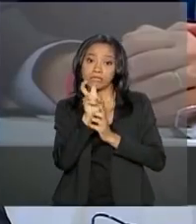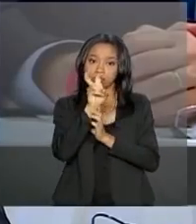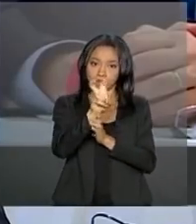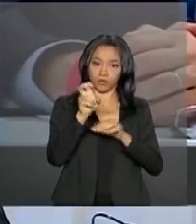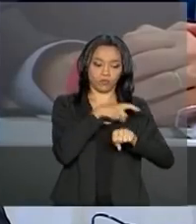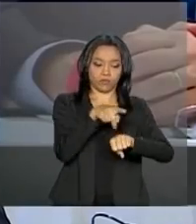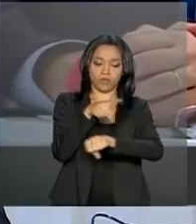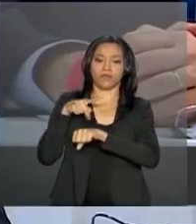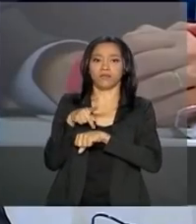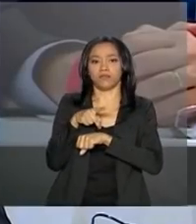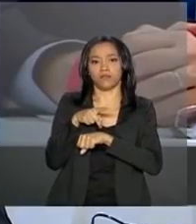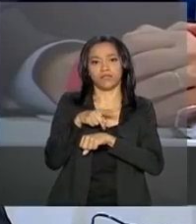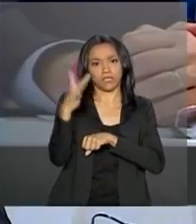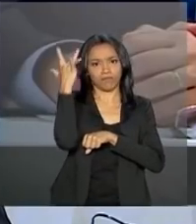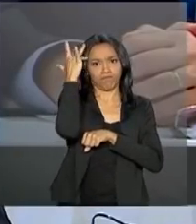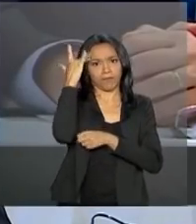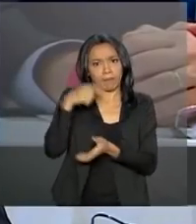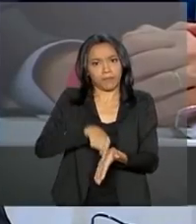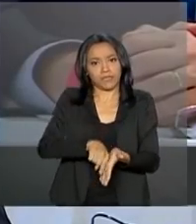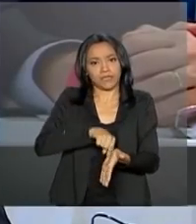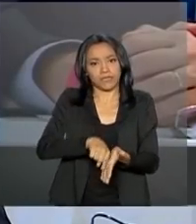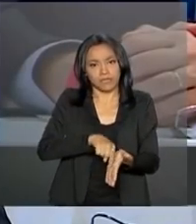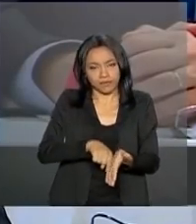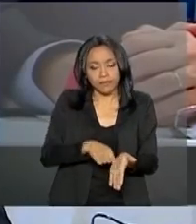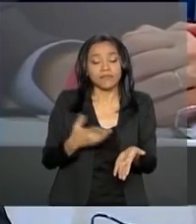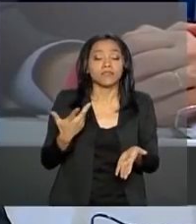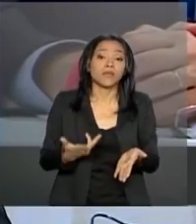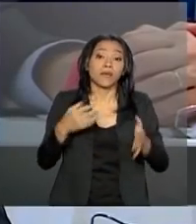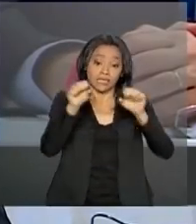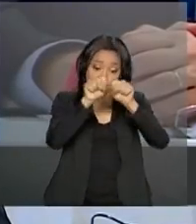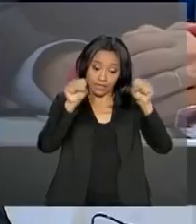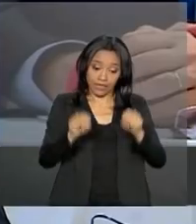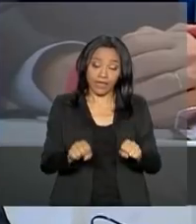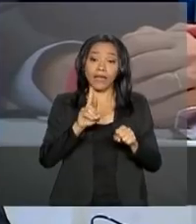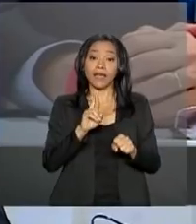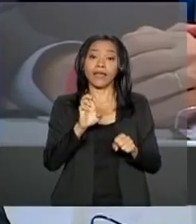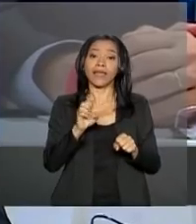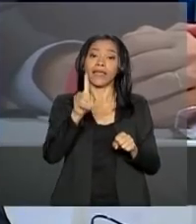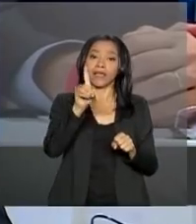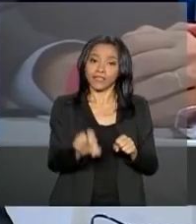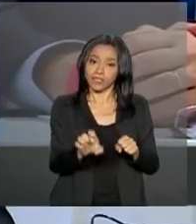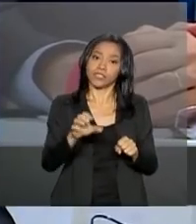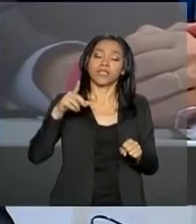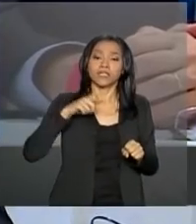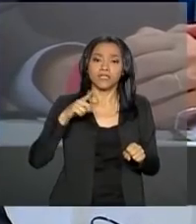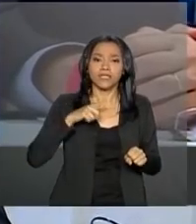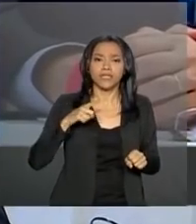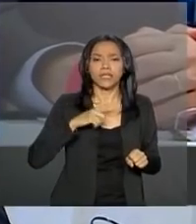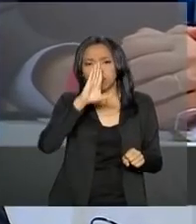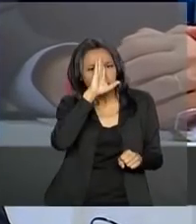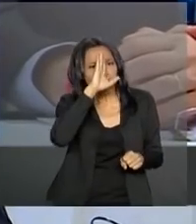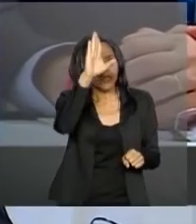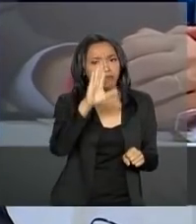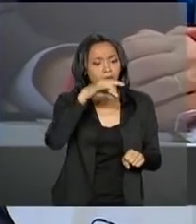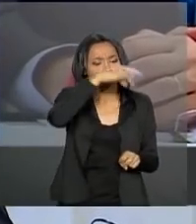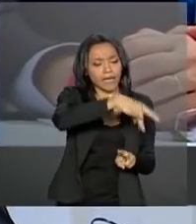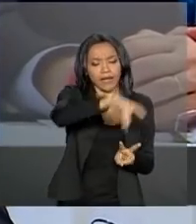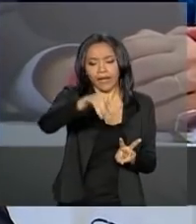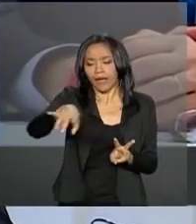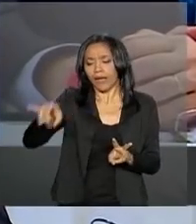pesquisa de ponta a rede de inovação do brics poderá ter papel central em cada uma de nossas economias no